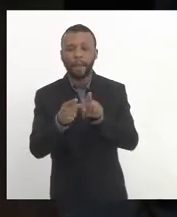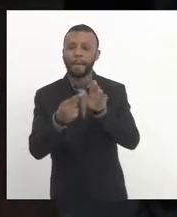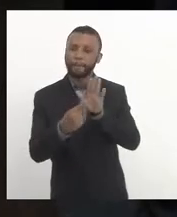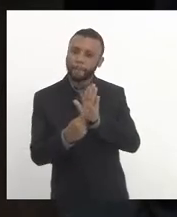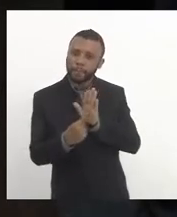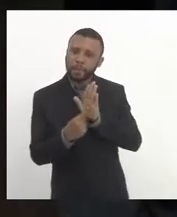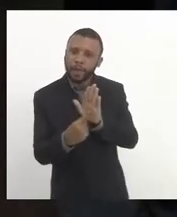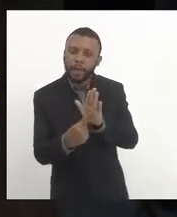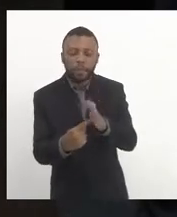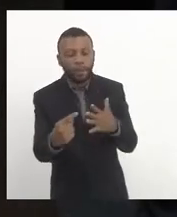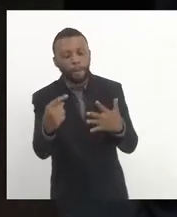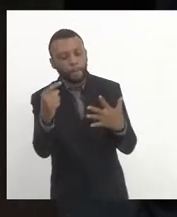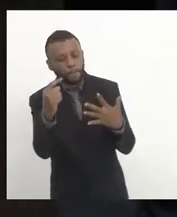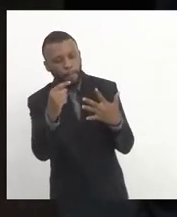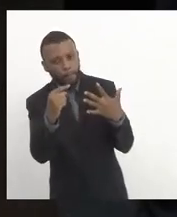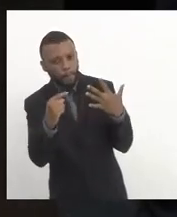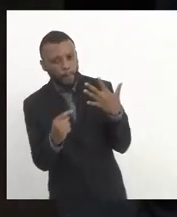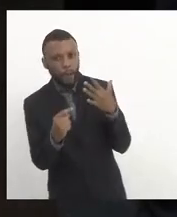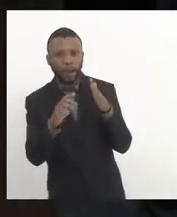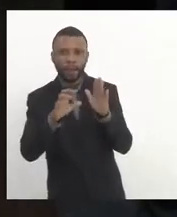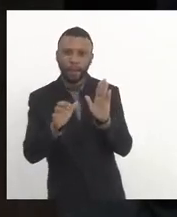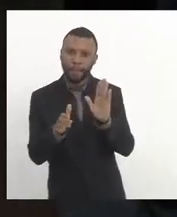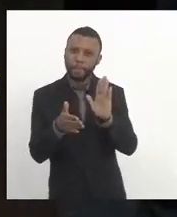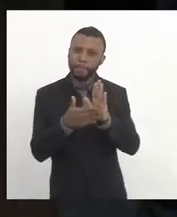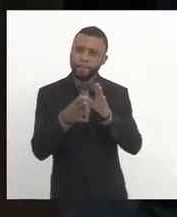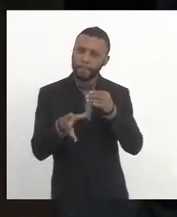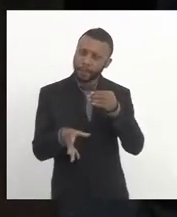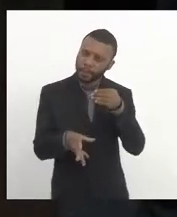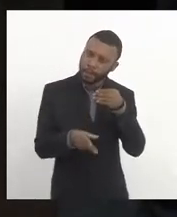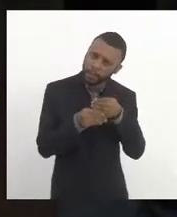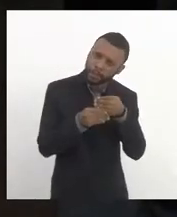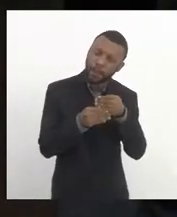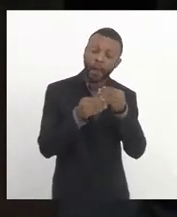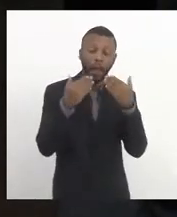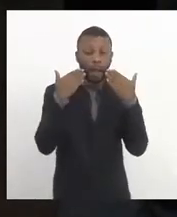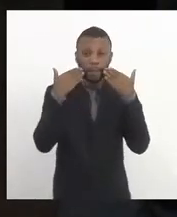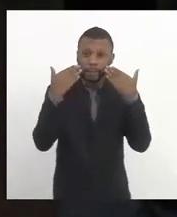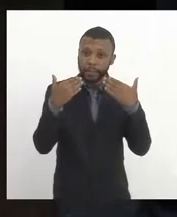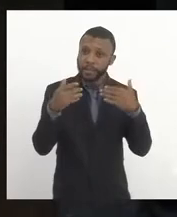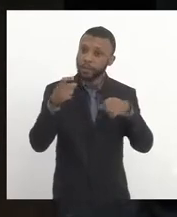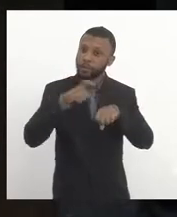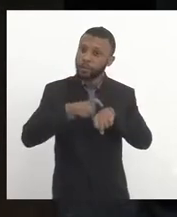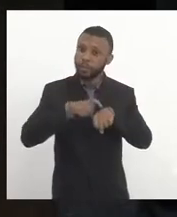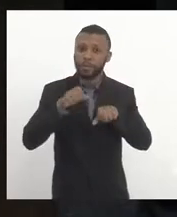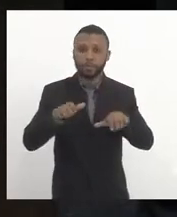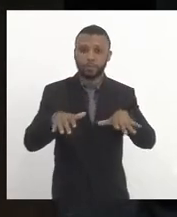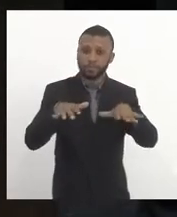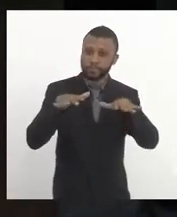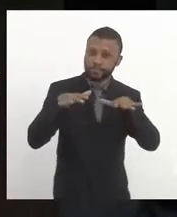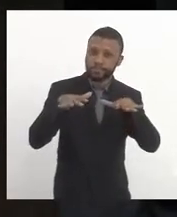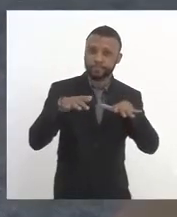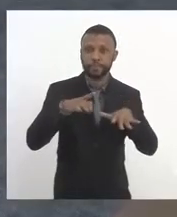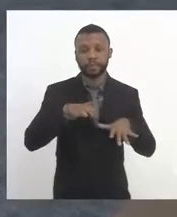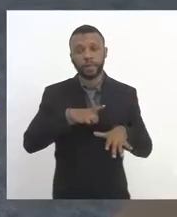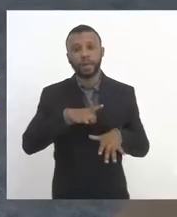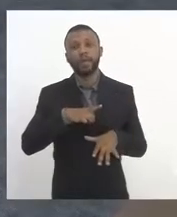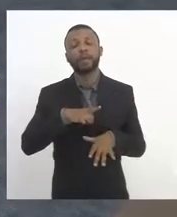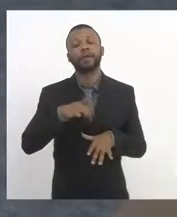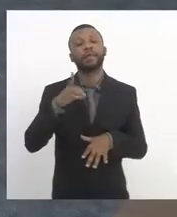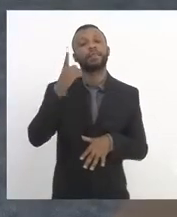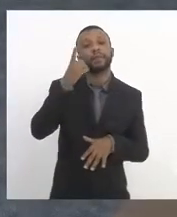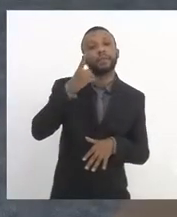as emendas que fiz no voto divergente, apresentei em plenário. E no plenário também tem emendas do deputado Valdec, tem da